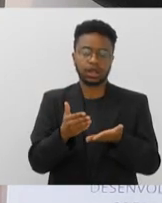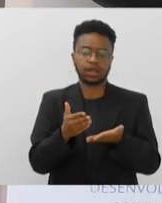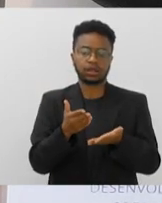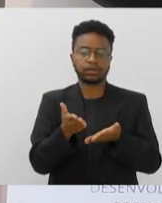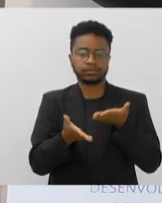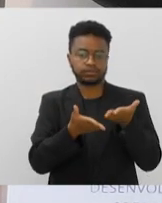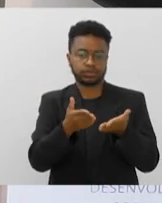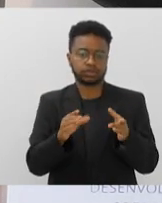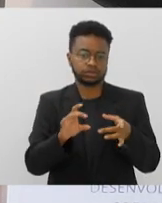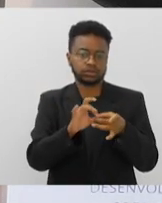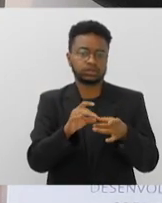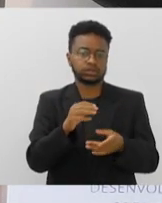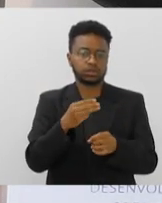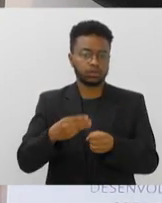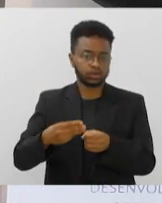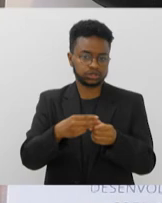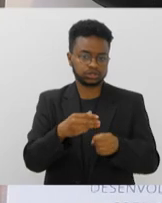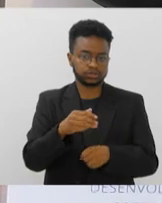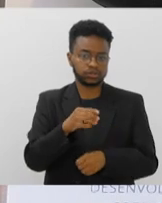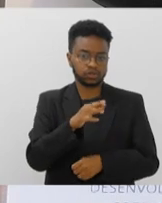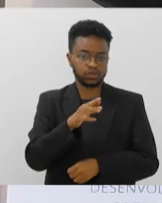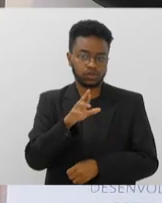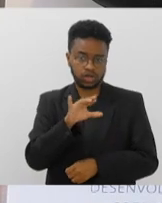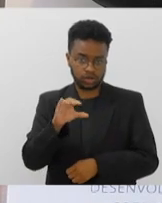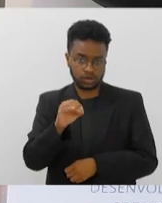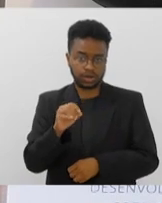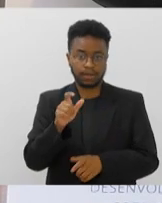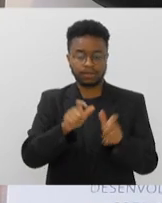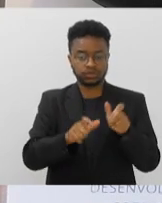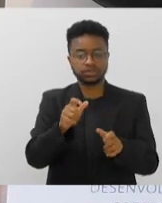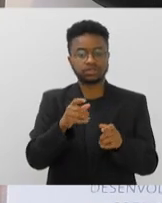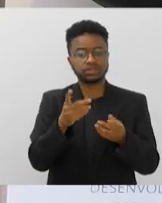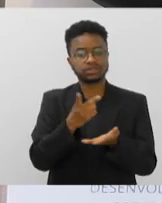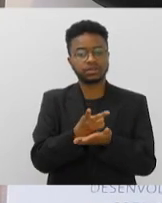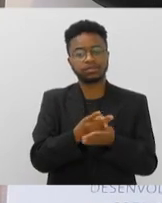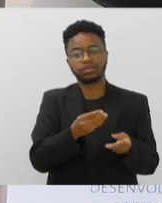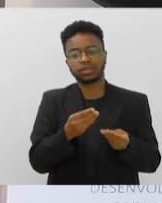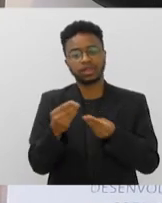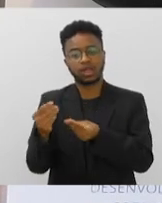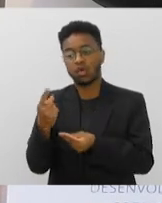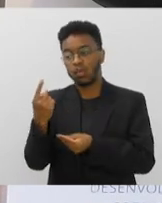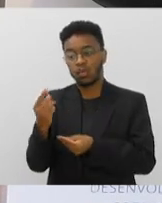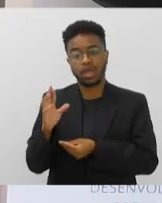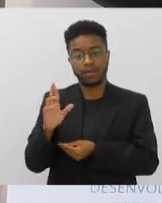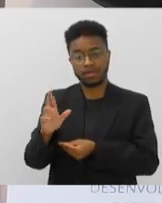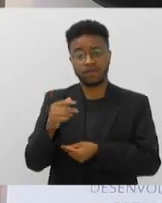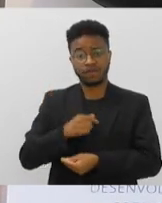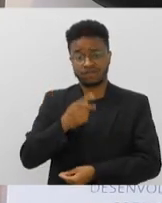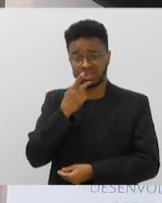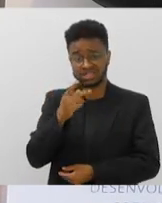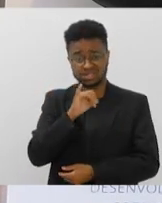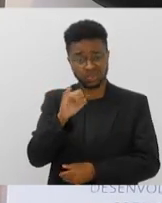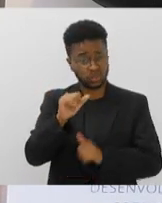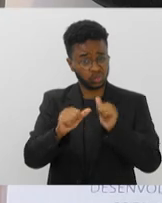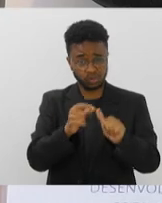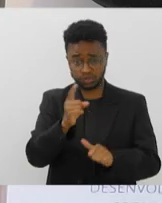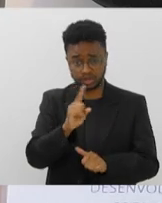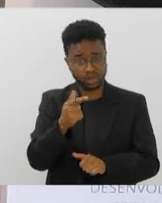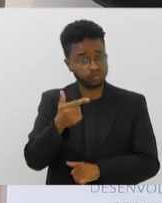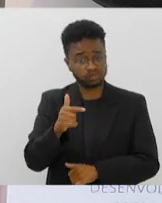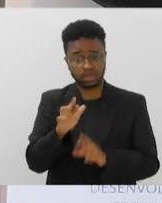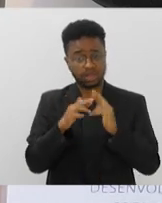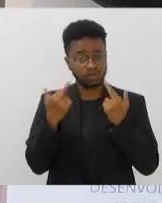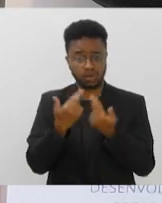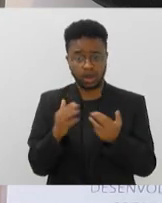eh as secretarias mandavam representante Dr Sérgio lembra disso Eu falei enquanto não trocar todo mundo não vai ter reunião do conselho